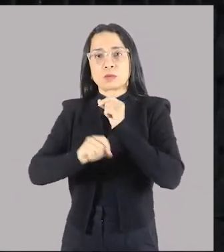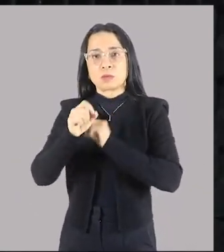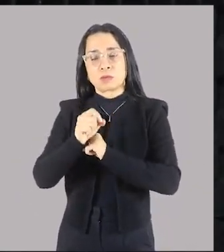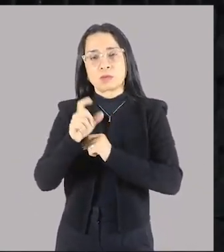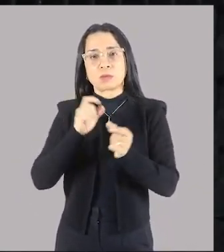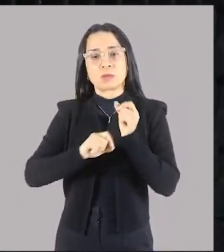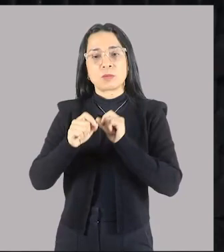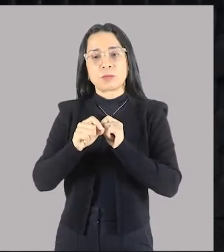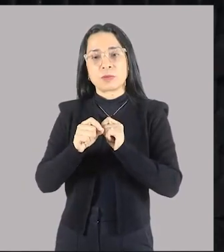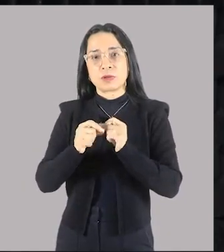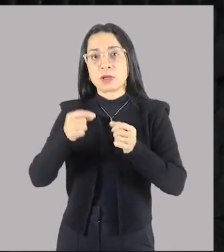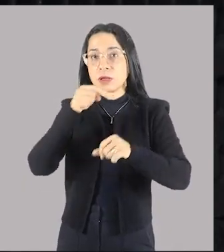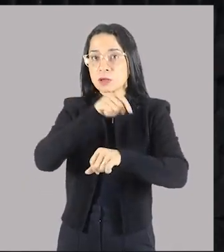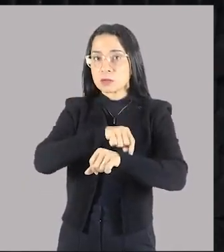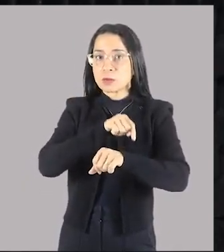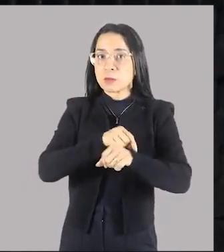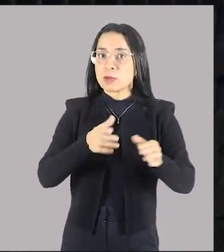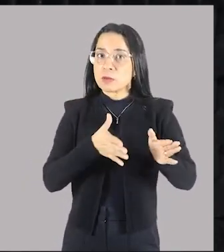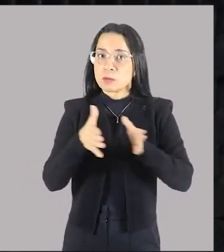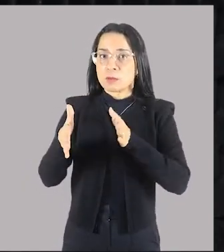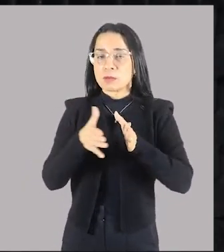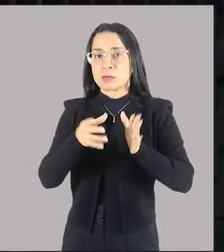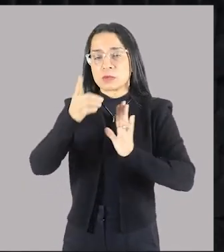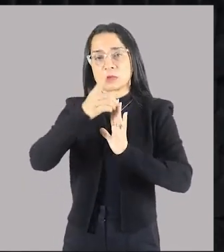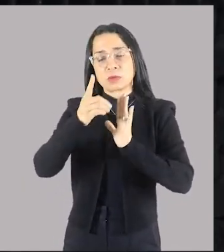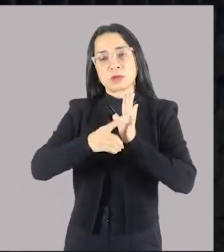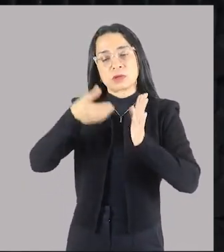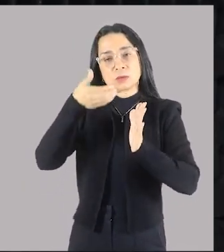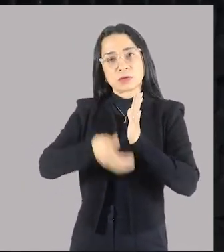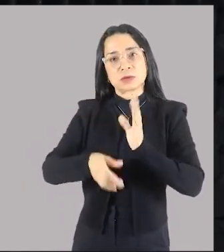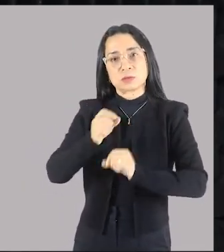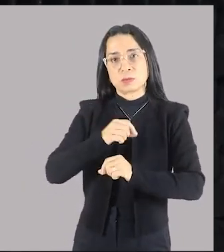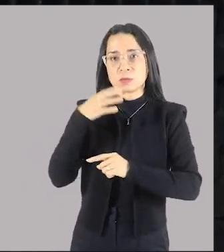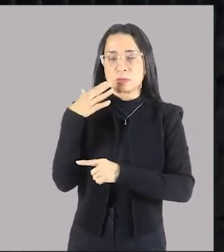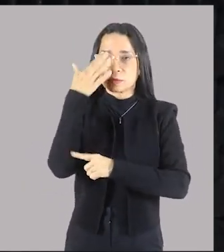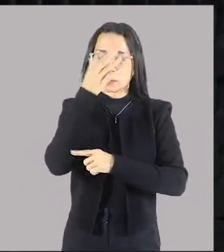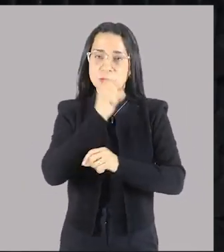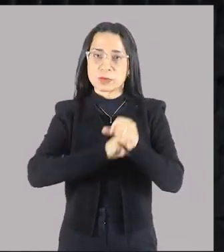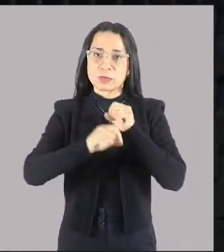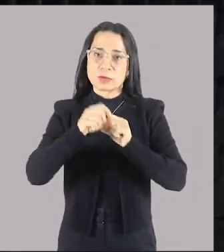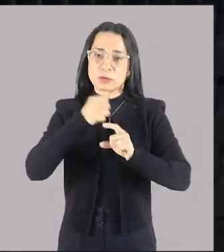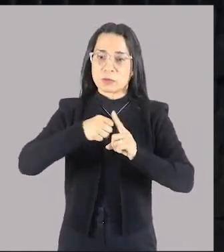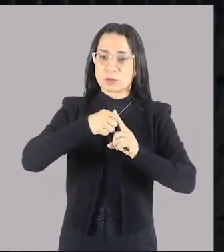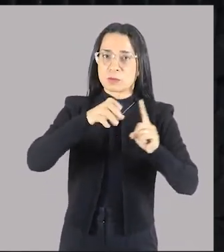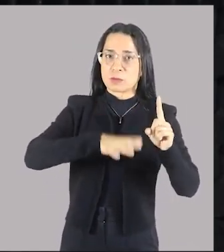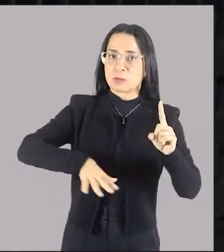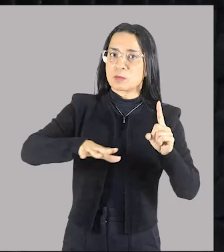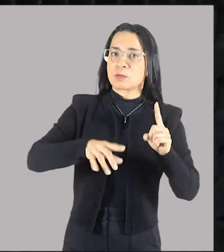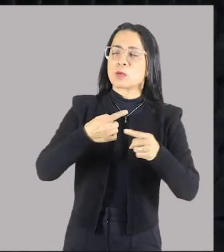Principalmente um Sarney em que grande parte da sociedade brasileira não conhecia.